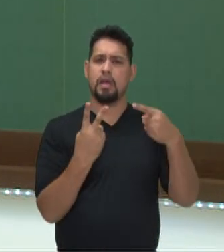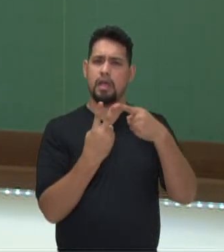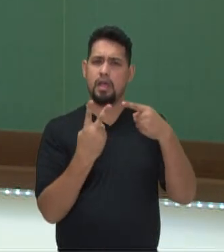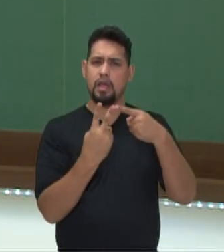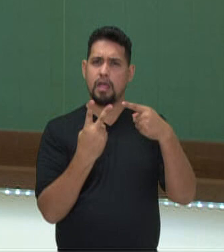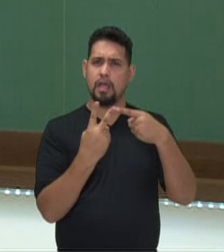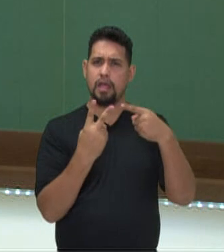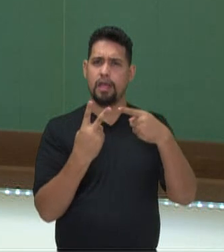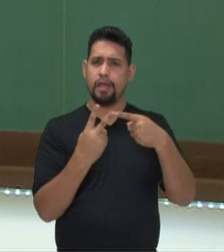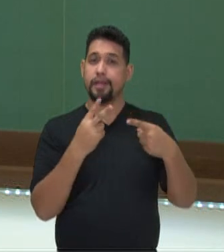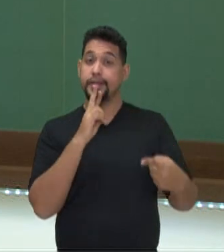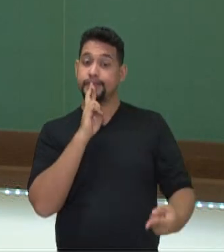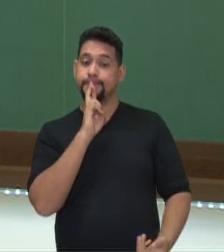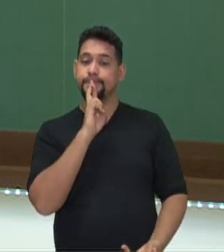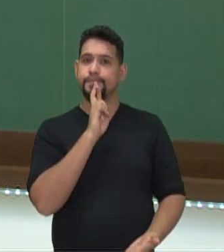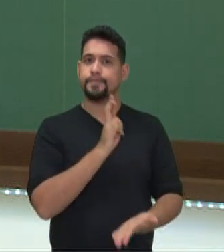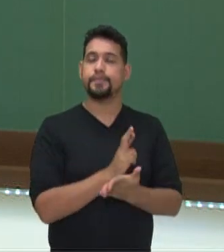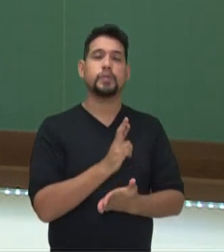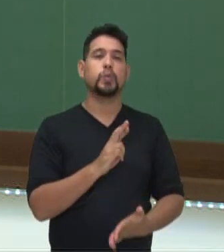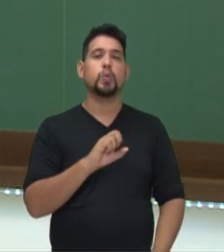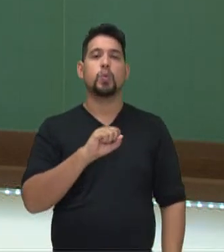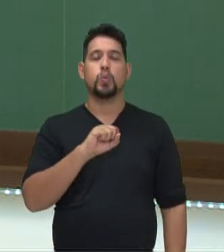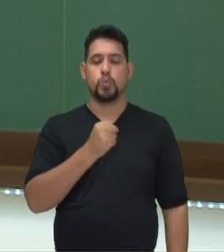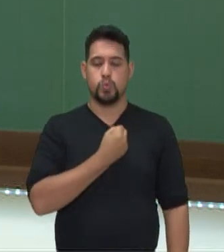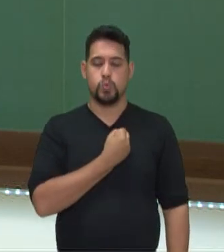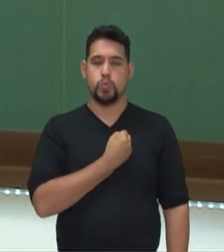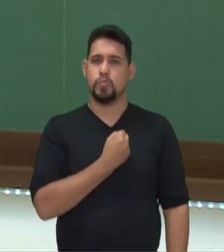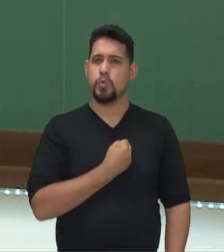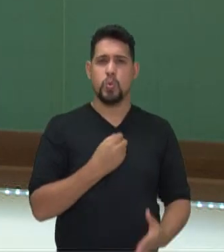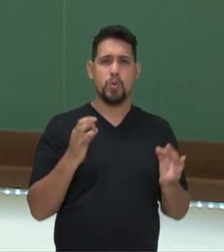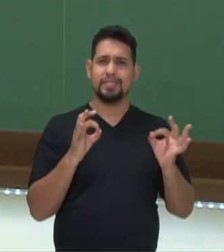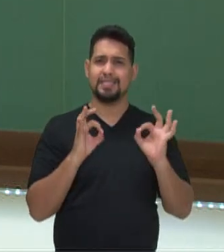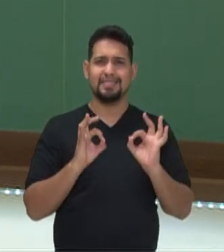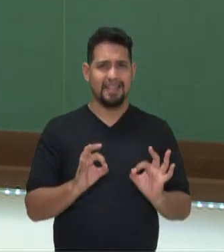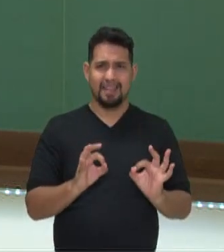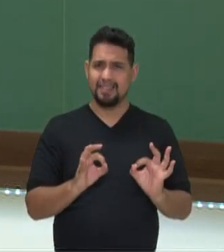como resultando um número exato,